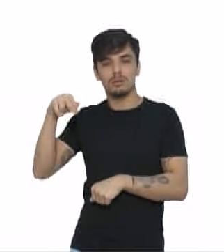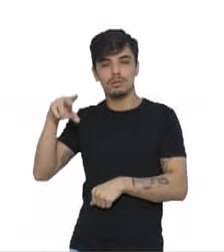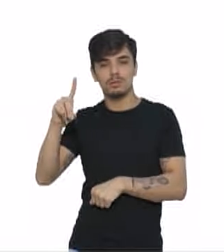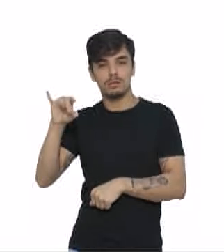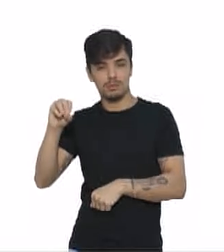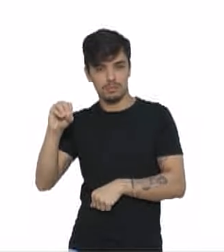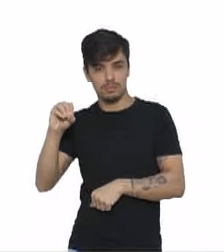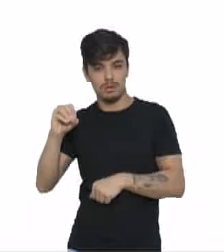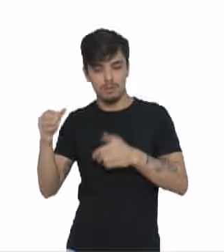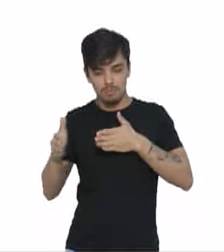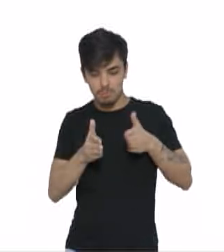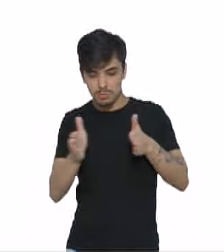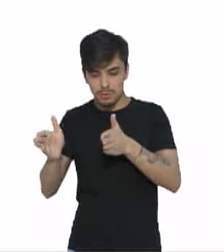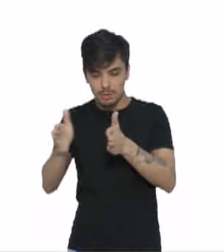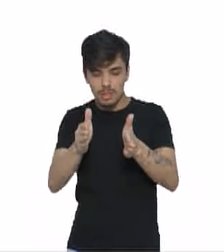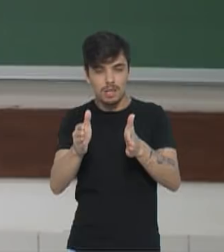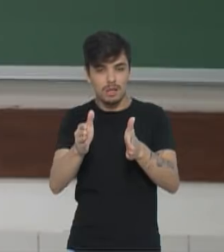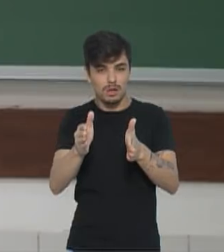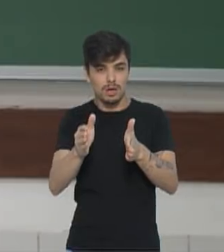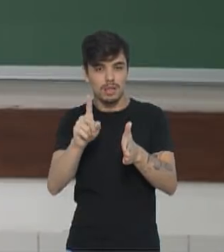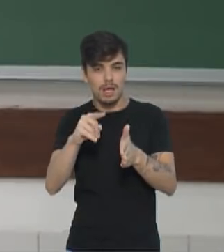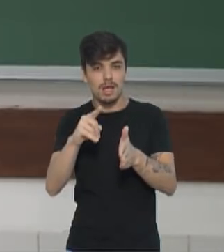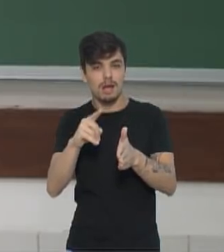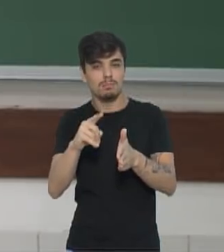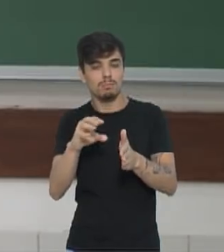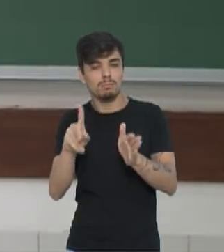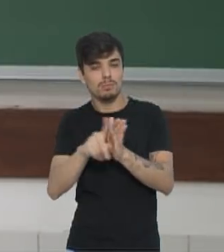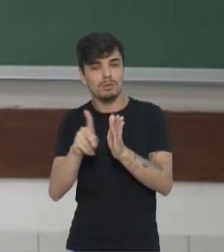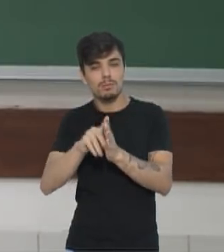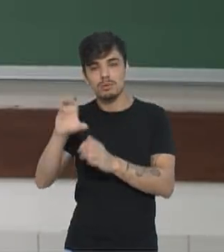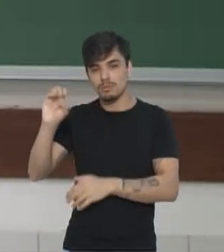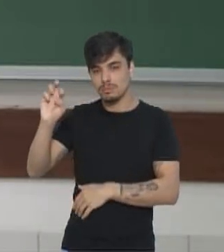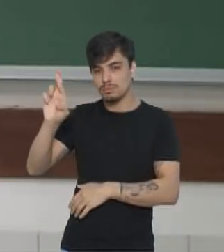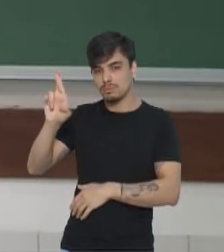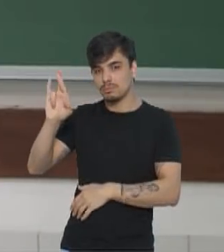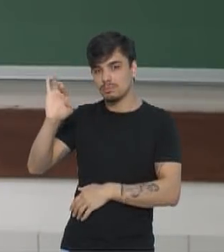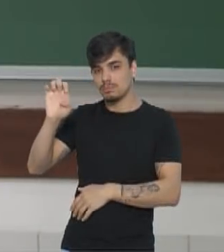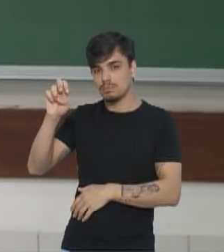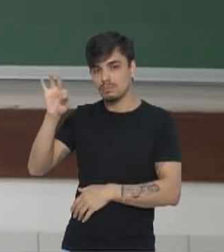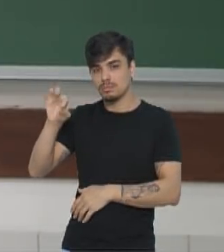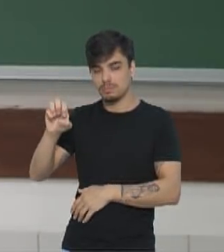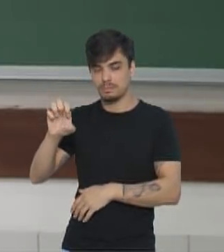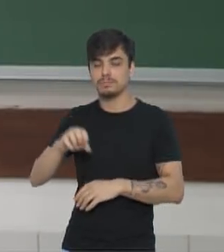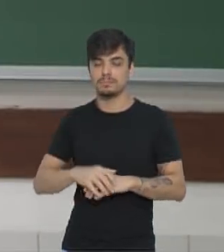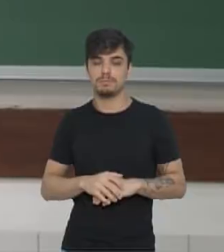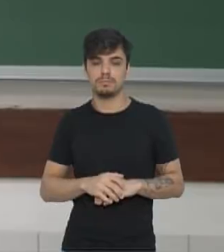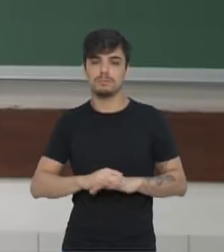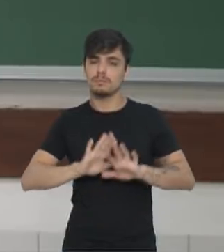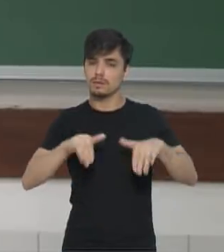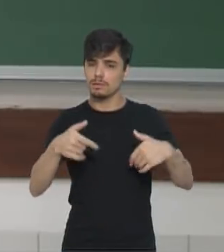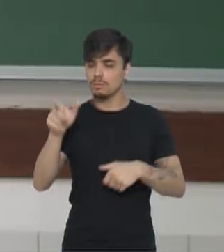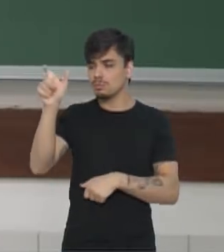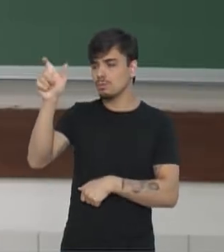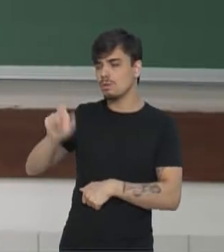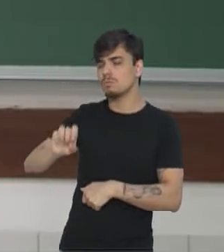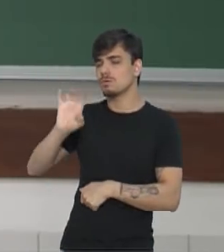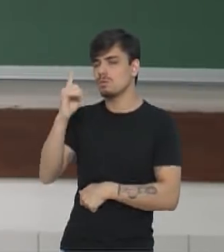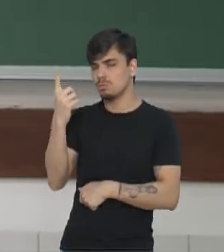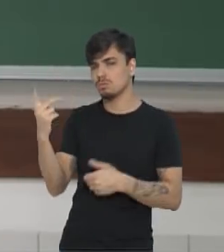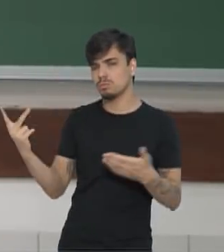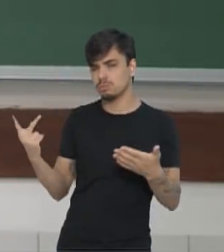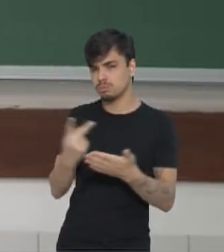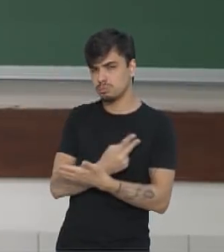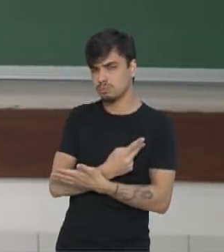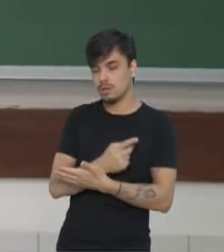Oriente, sempre navegando em sentido oeste. Ou seja, Cristóvão Colombo só cometeu um erro. Ele não achou que ia ter